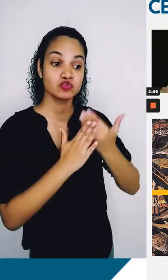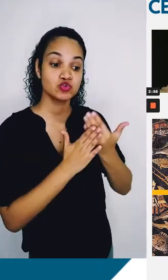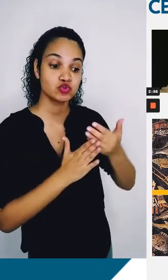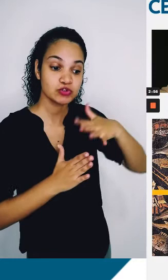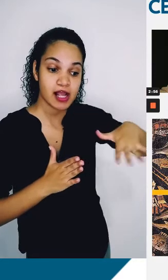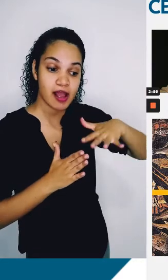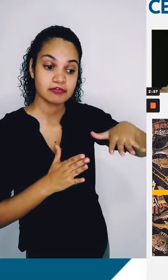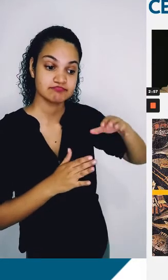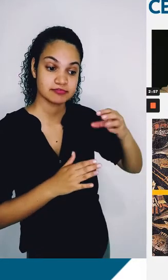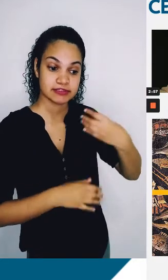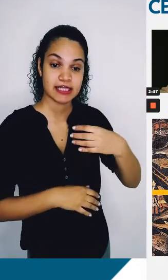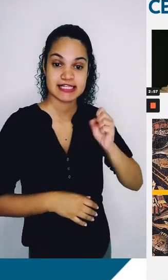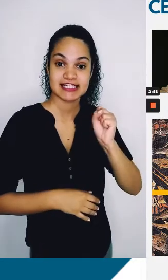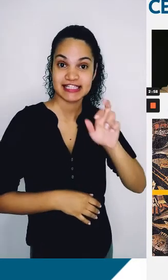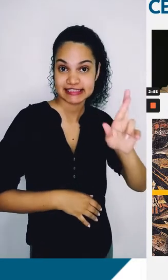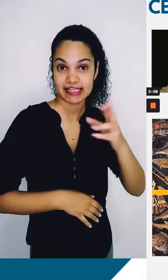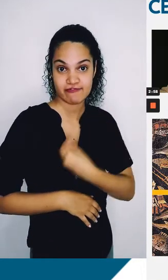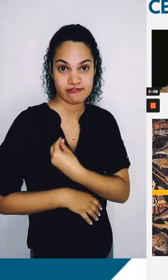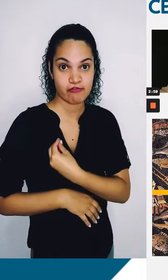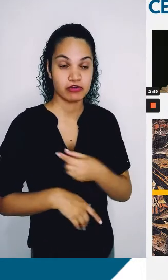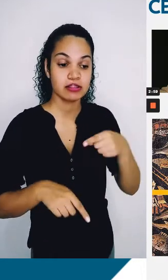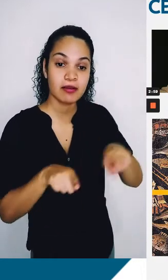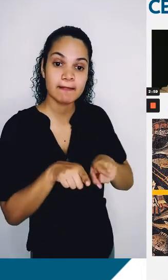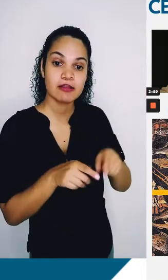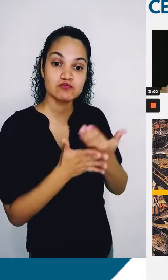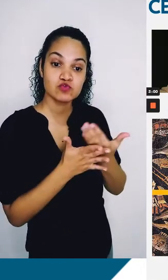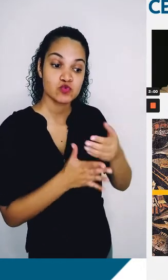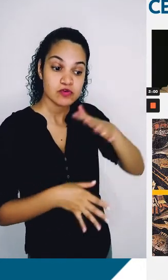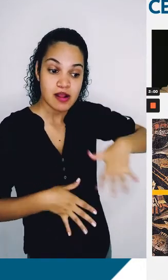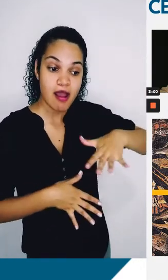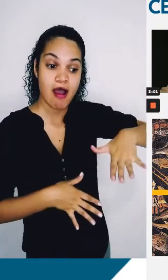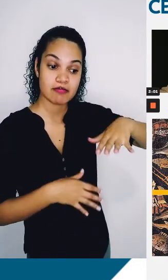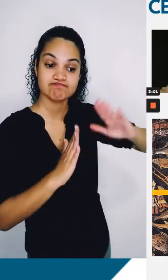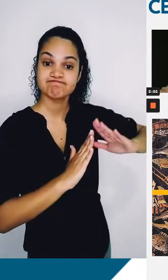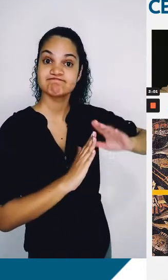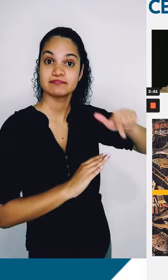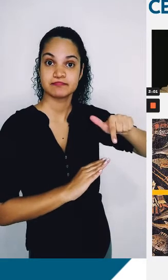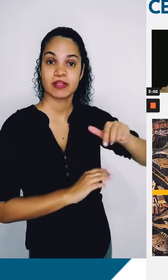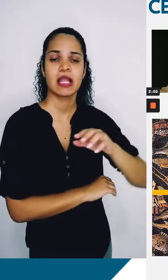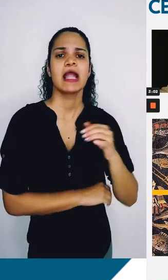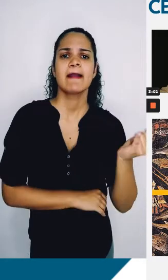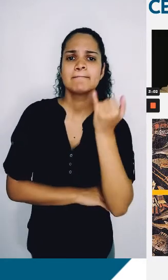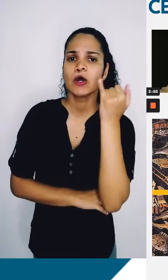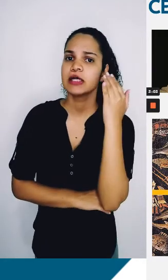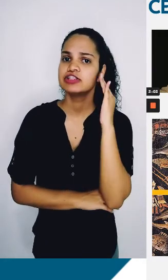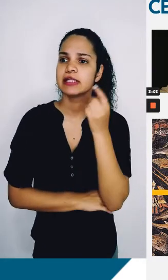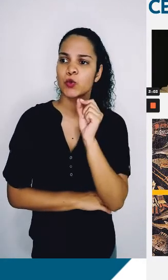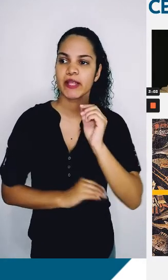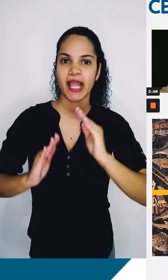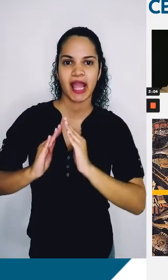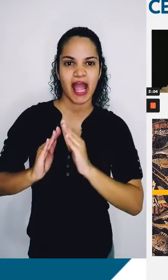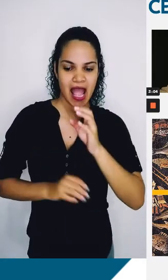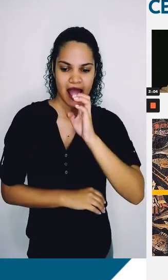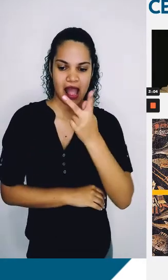ou organismos e o seu ambiente. E aí é importante a gente entender mais dois conceitos fundamentais, que é o habitat e o